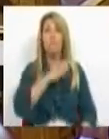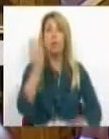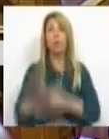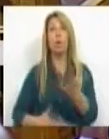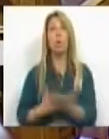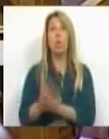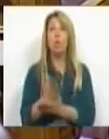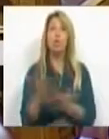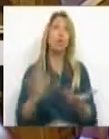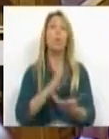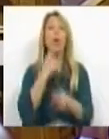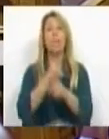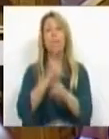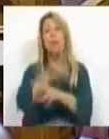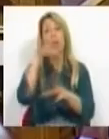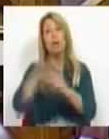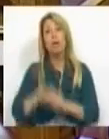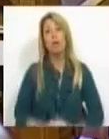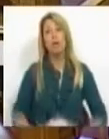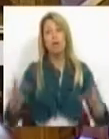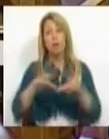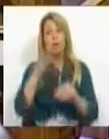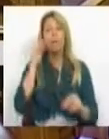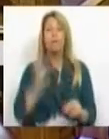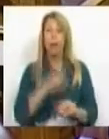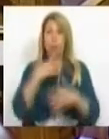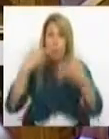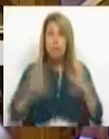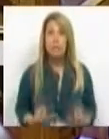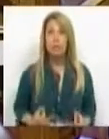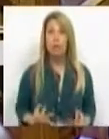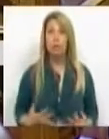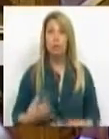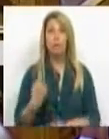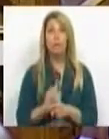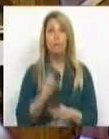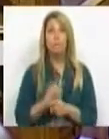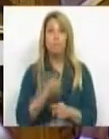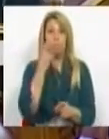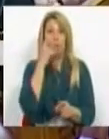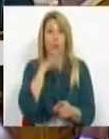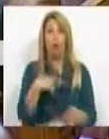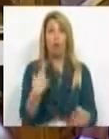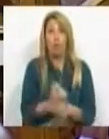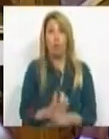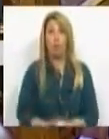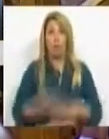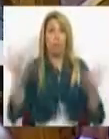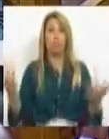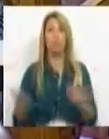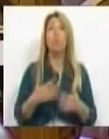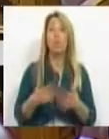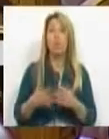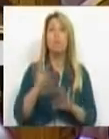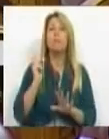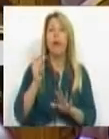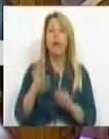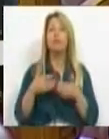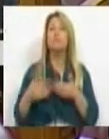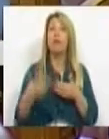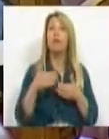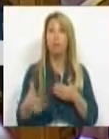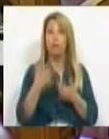no interior do novo banco. E o mais certo é que, independentemente de quem o compre daqui a alguns anos, estejamos novamente